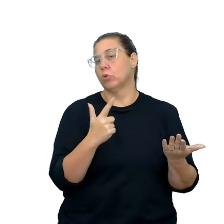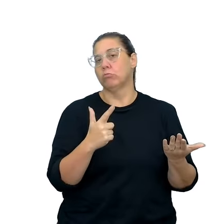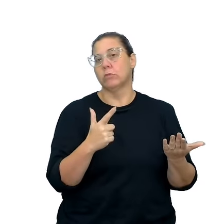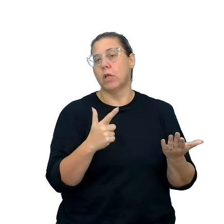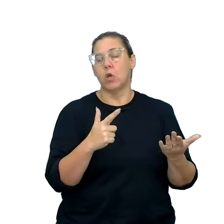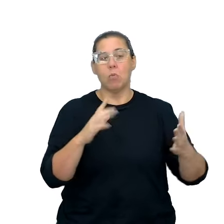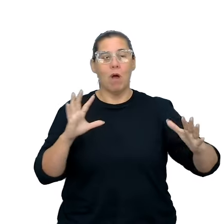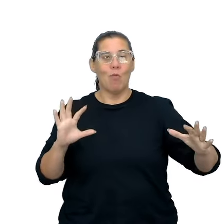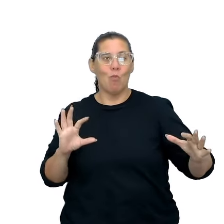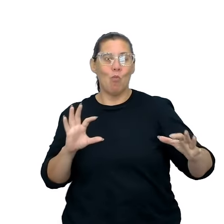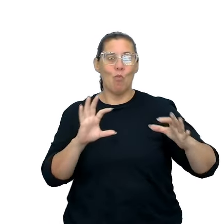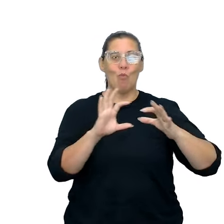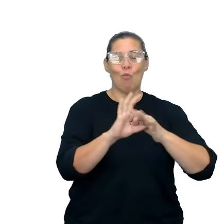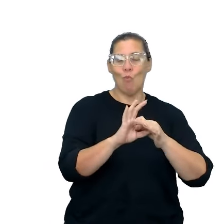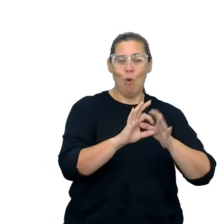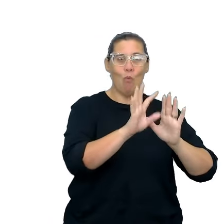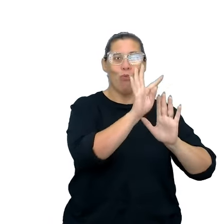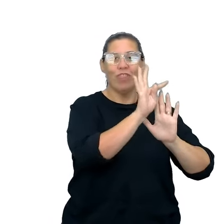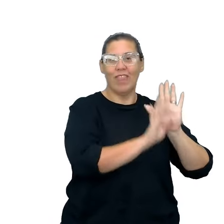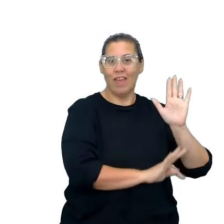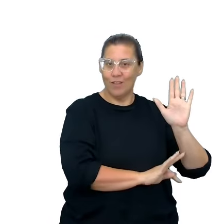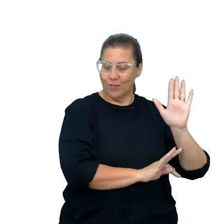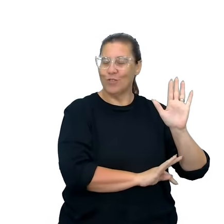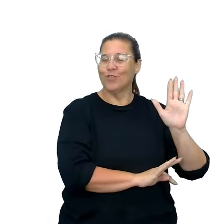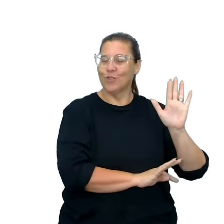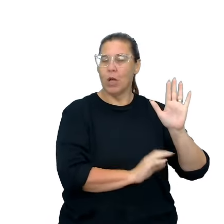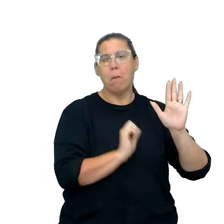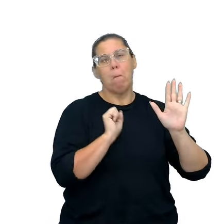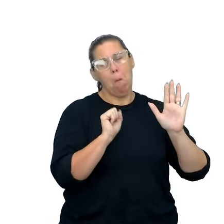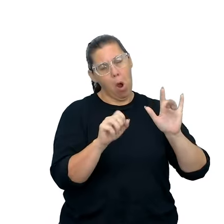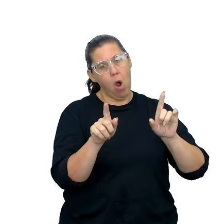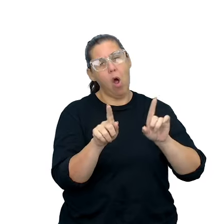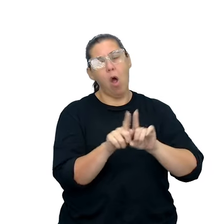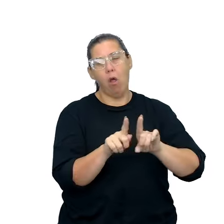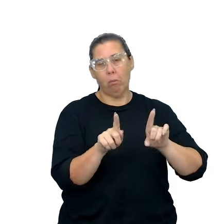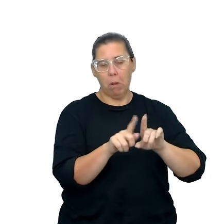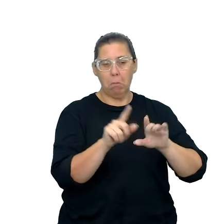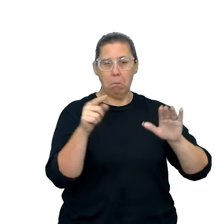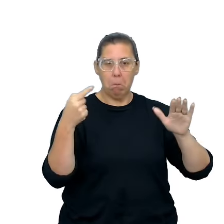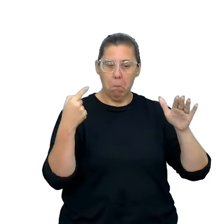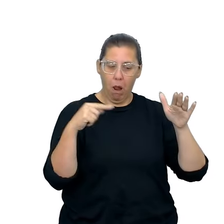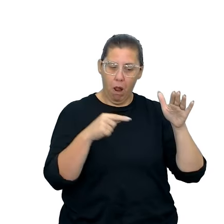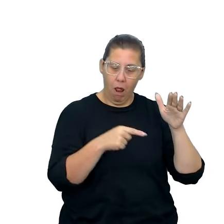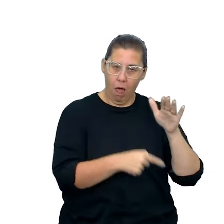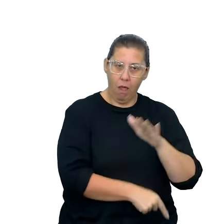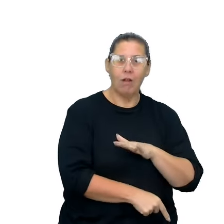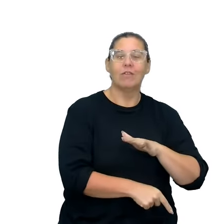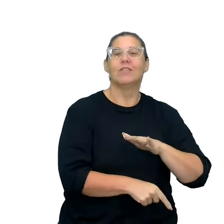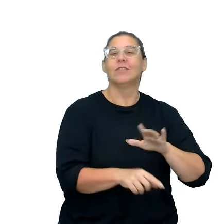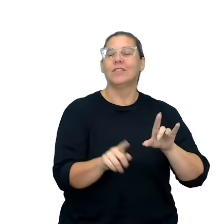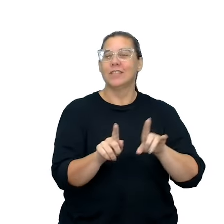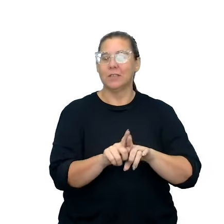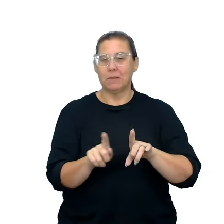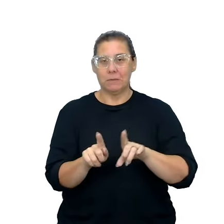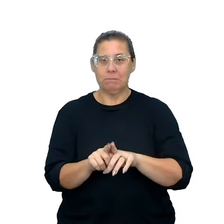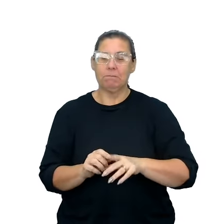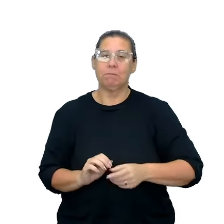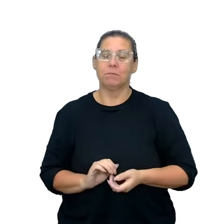uma conexão com o texto escrito, né? Que pode ser também de uma profundidade bem evidente para se